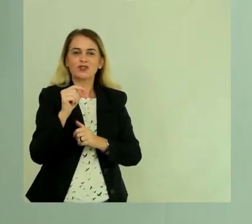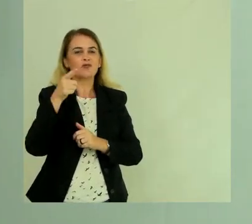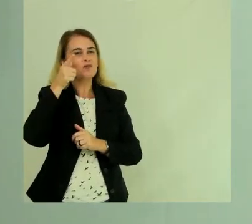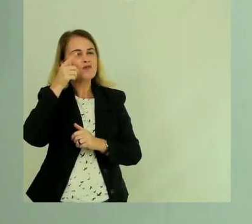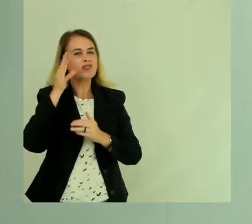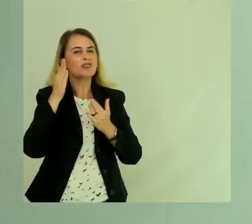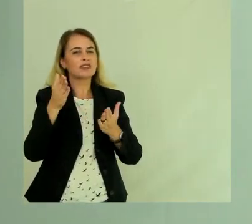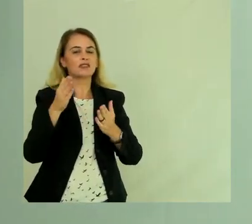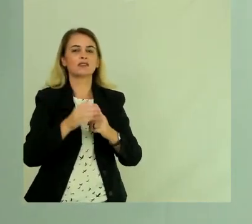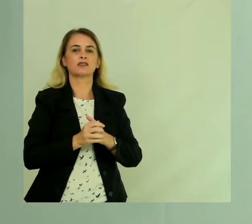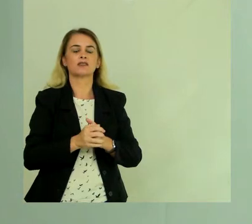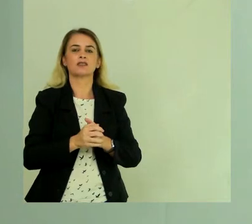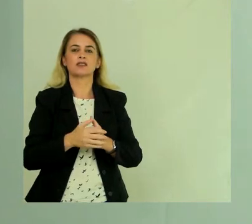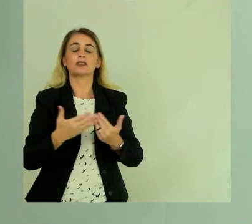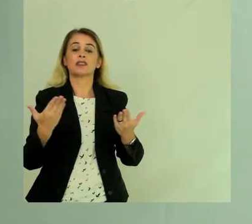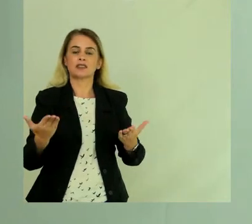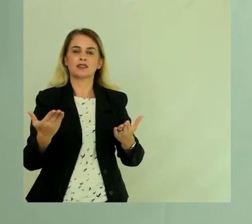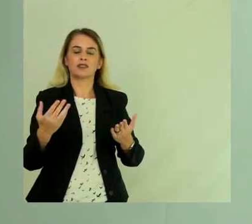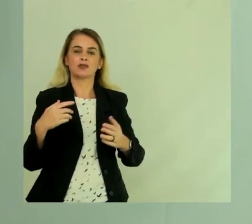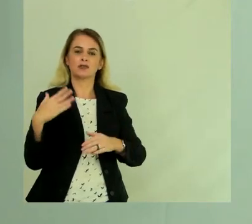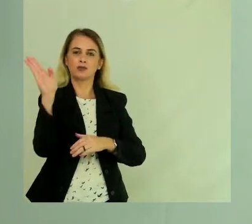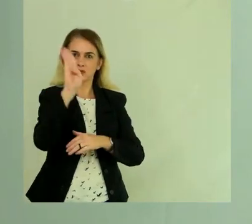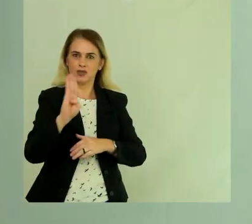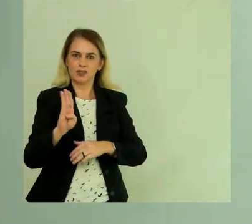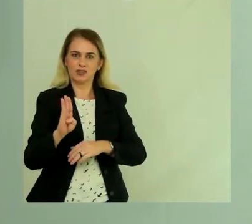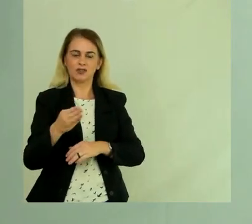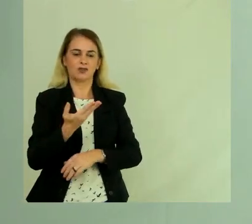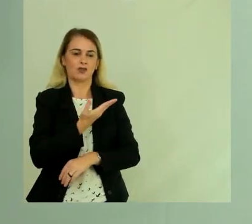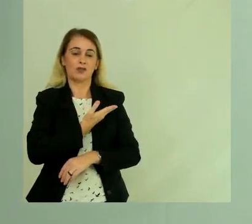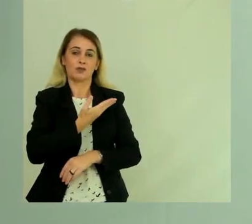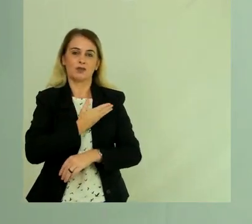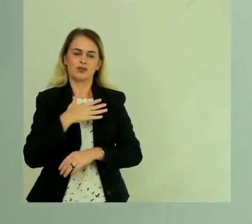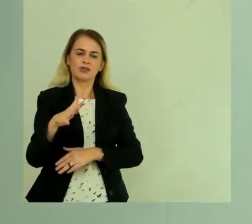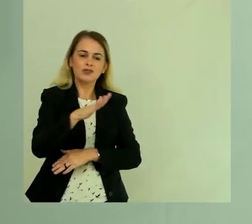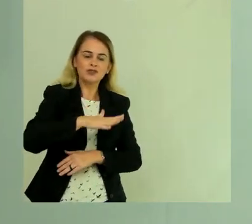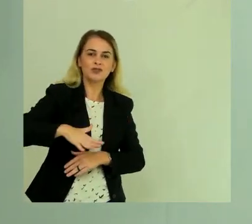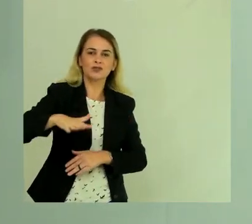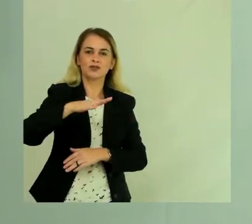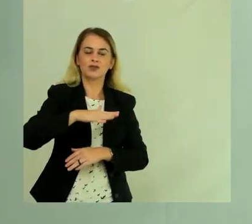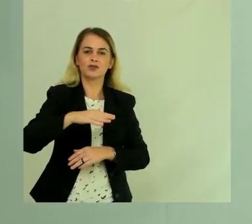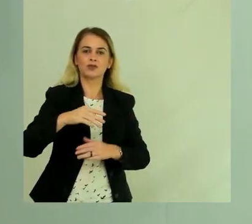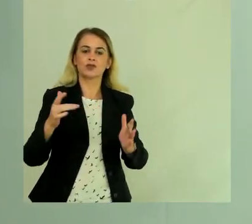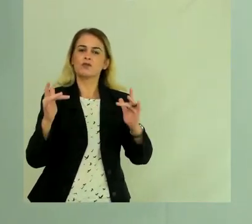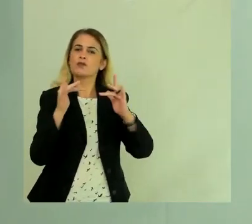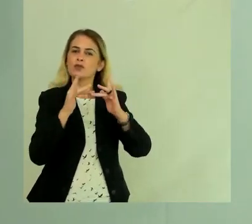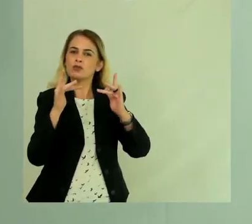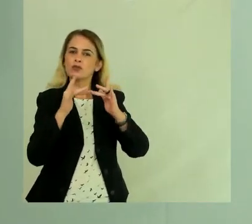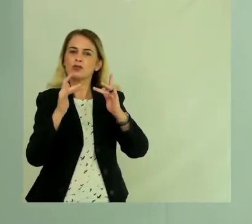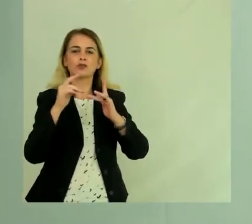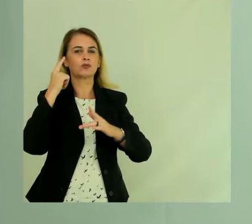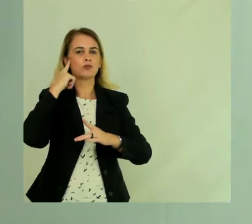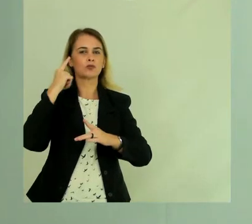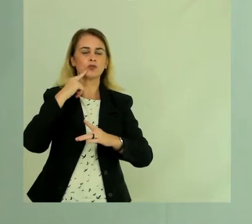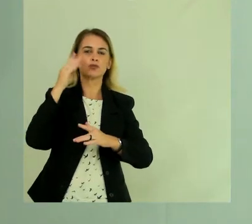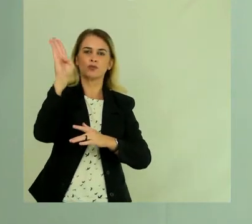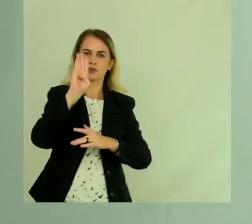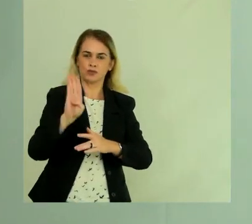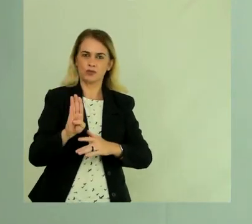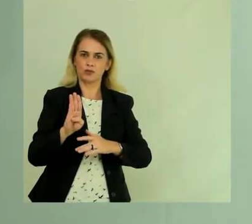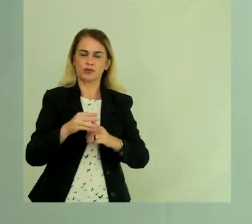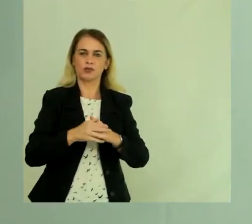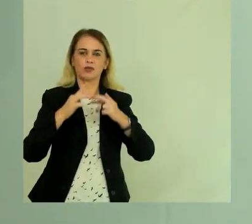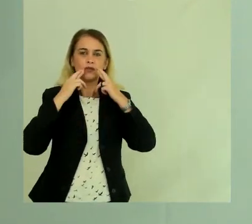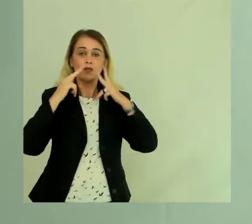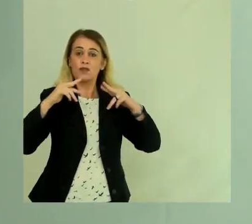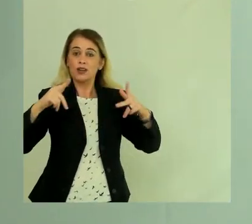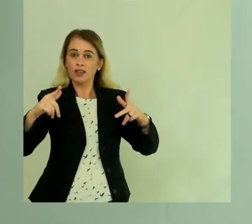ter alunas do Brasil todo, nós tínhamos contato com surdos também do Brasil todo, e com as variações